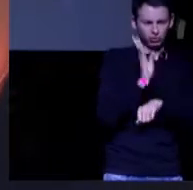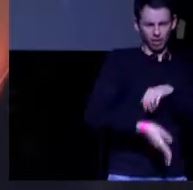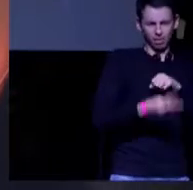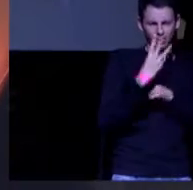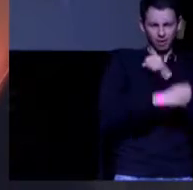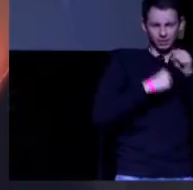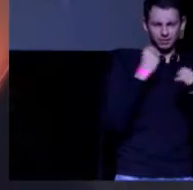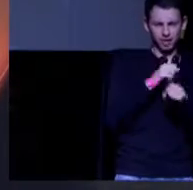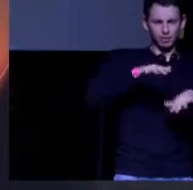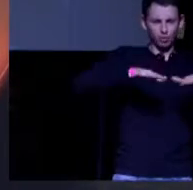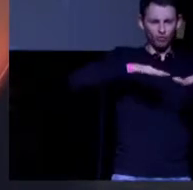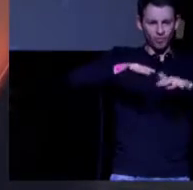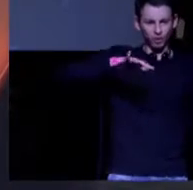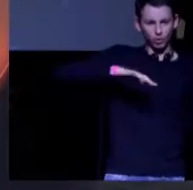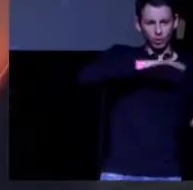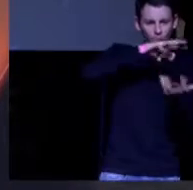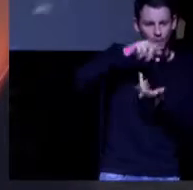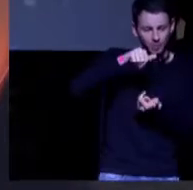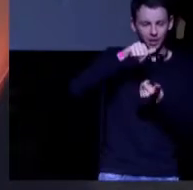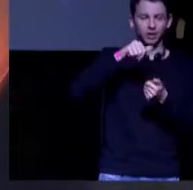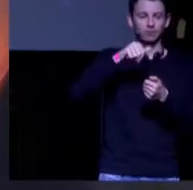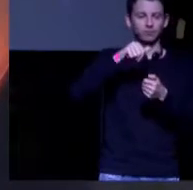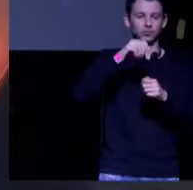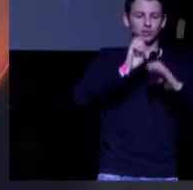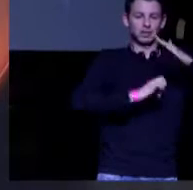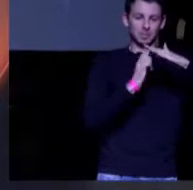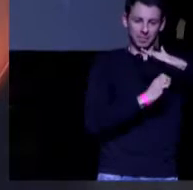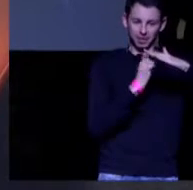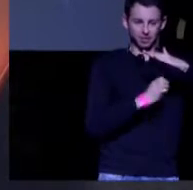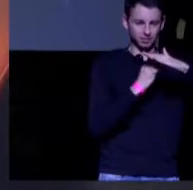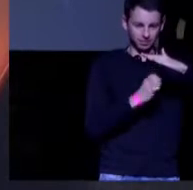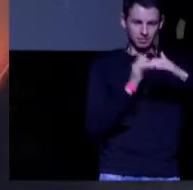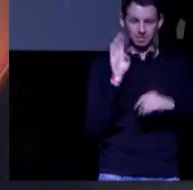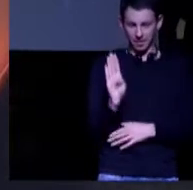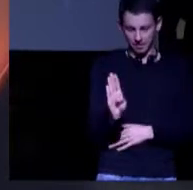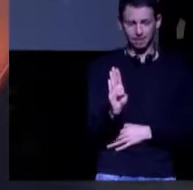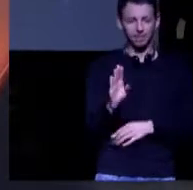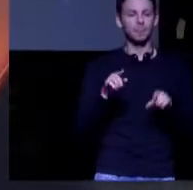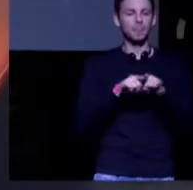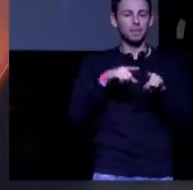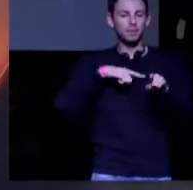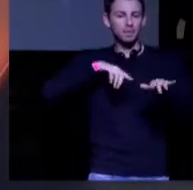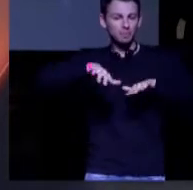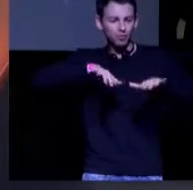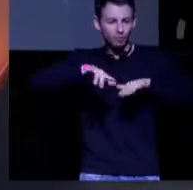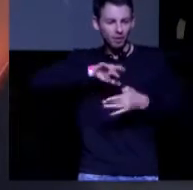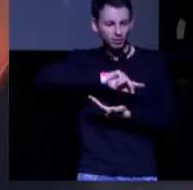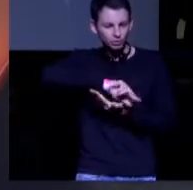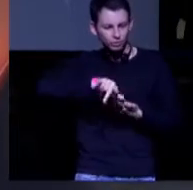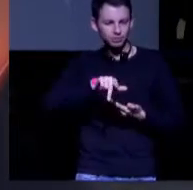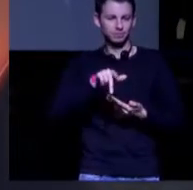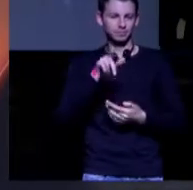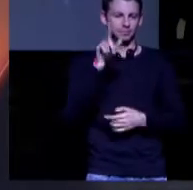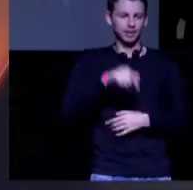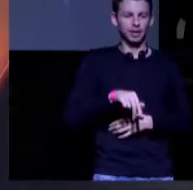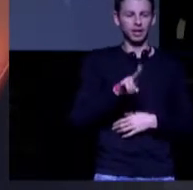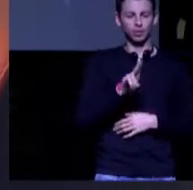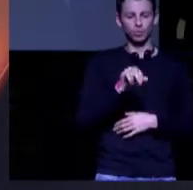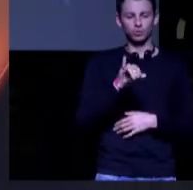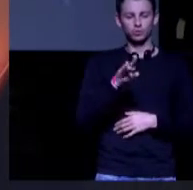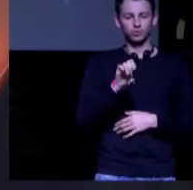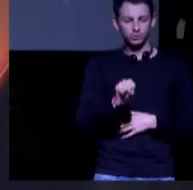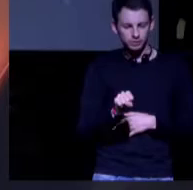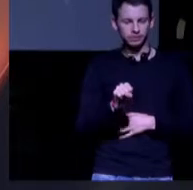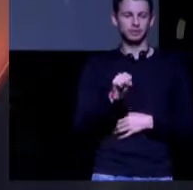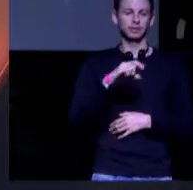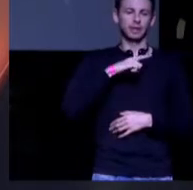que o movimento global de empresas mês que já tem duas mil empresas certificadas mundo e desenvolvimento eo nos negócios sociais também é incrível ele tem toda